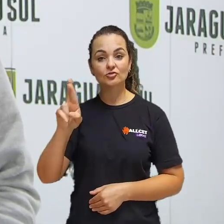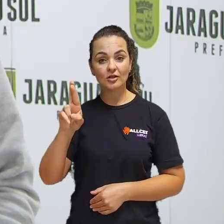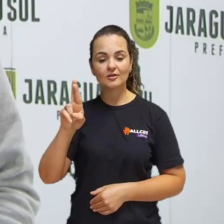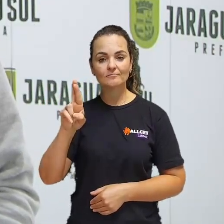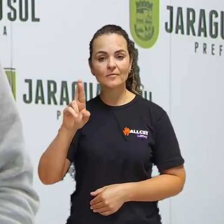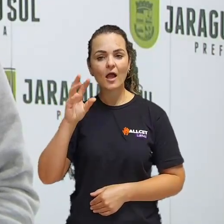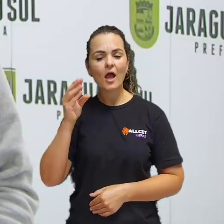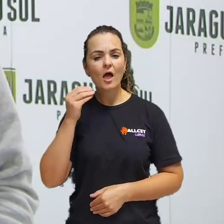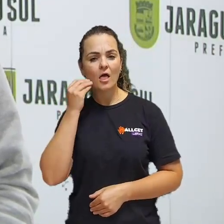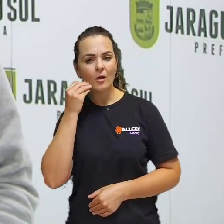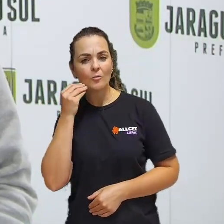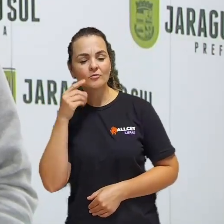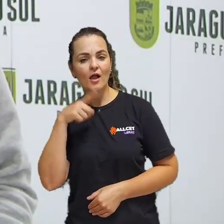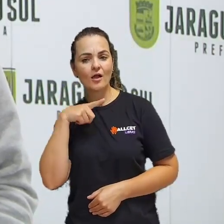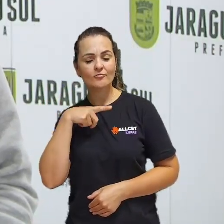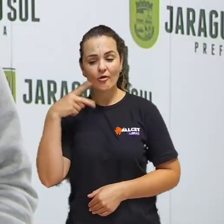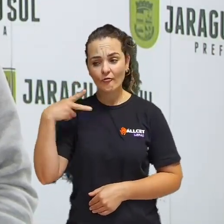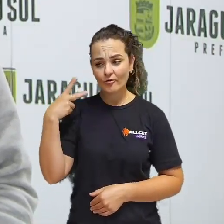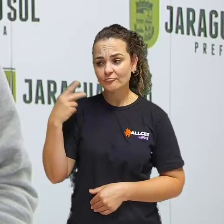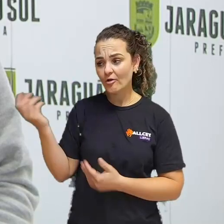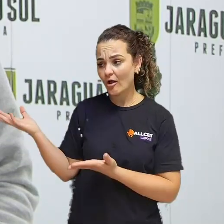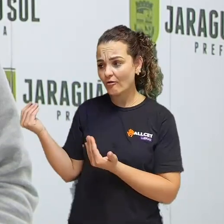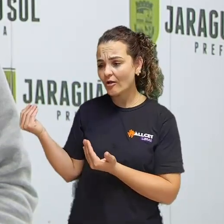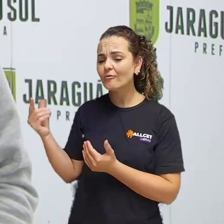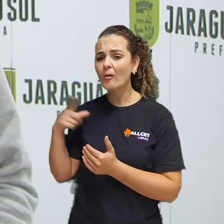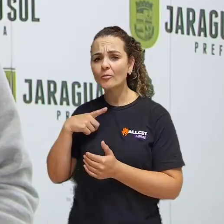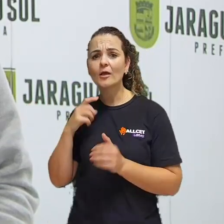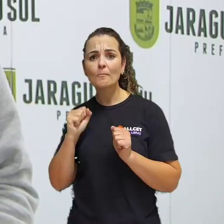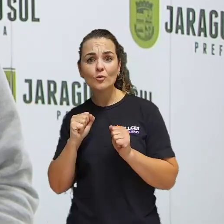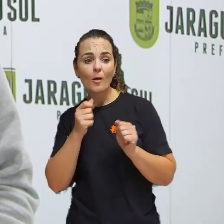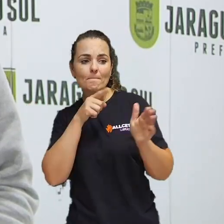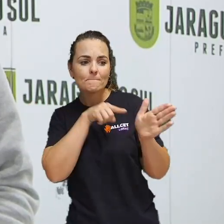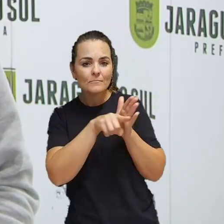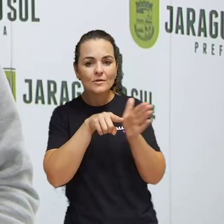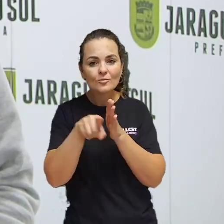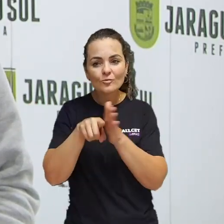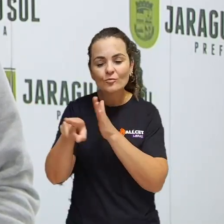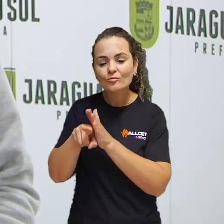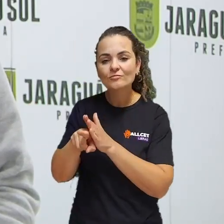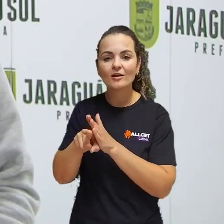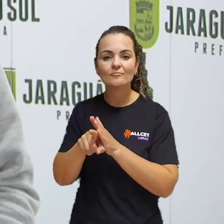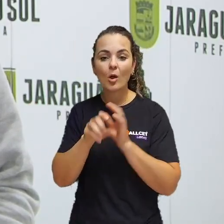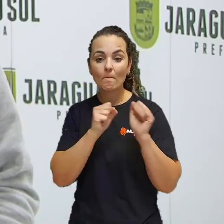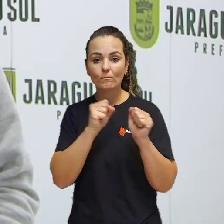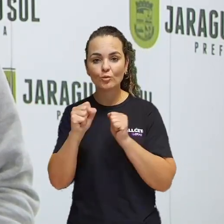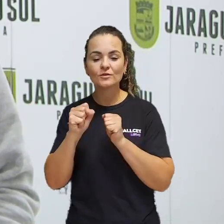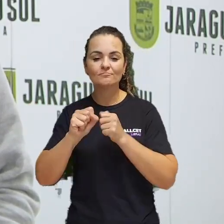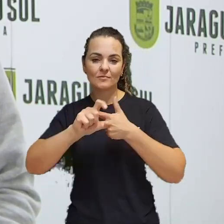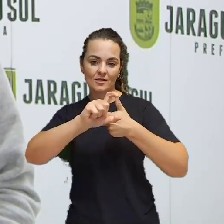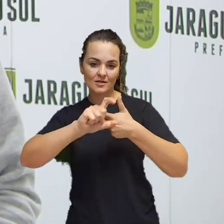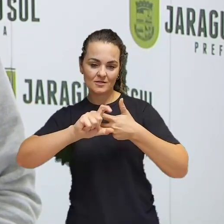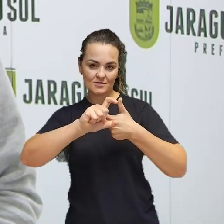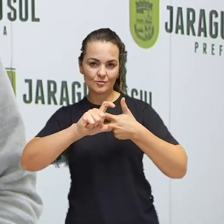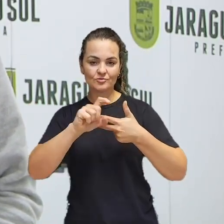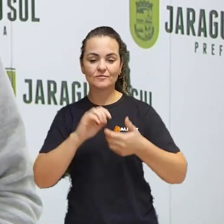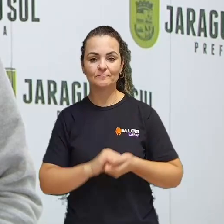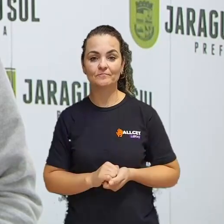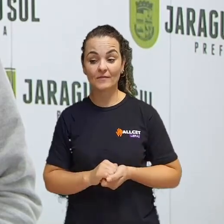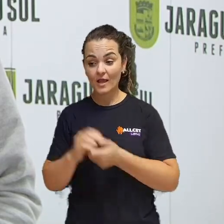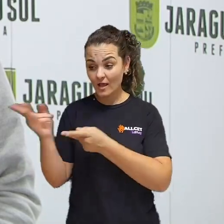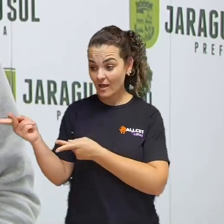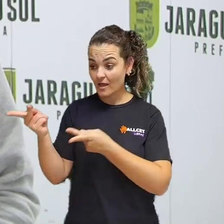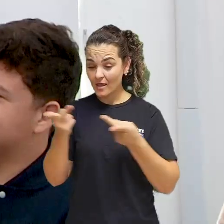Sul, Jair Franzner. Na oportunidade, os parlamentares mirins puderam realizar diversas perguntas ao chefe do